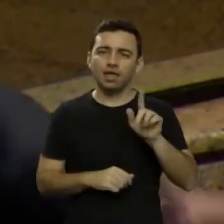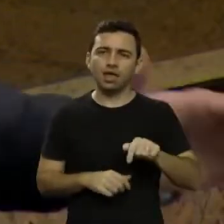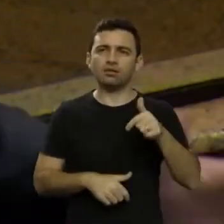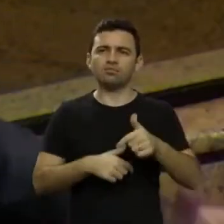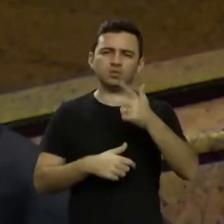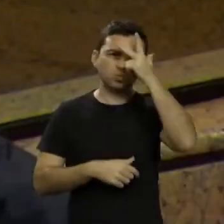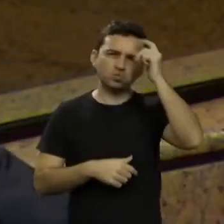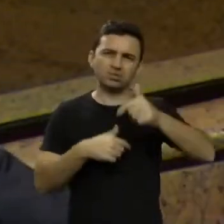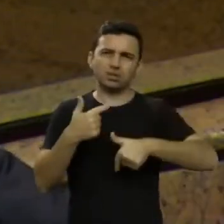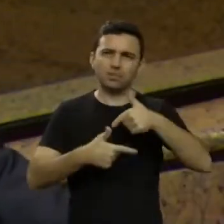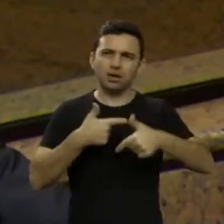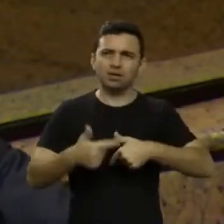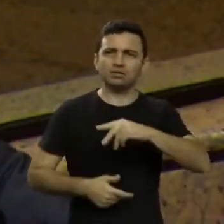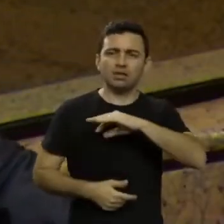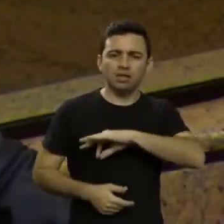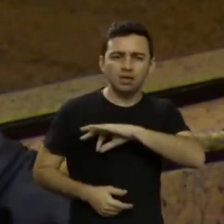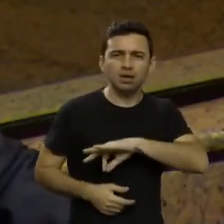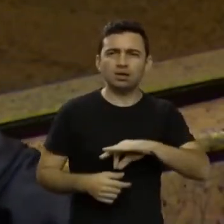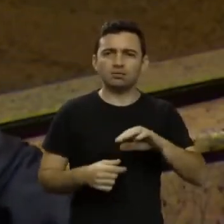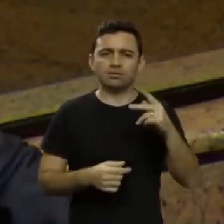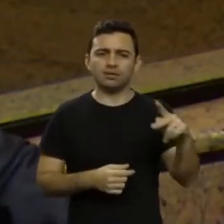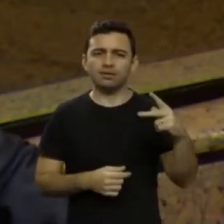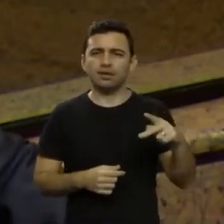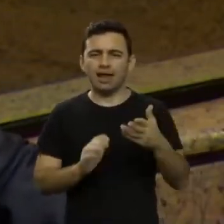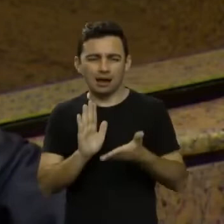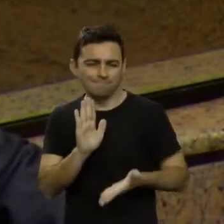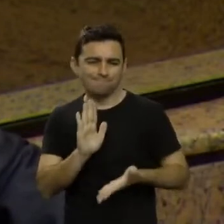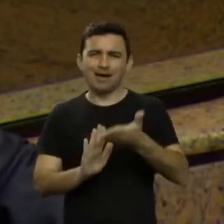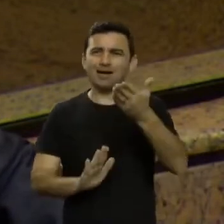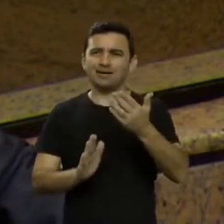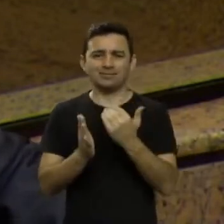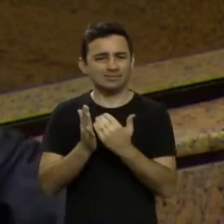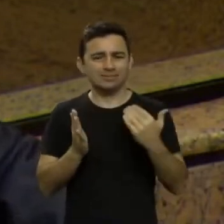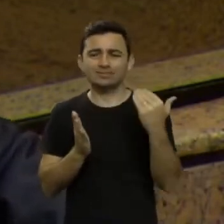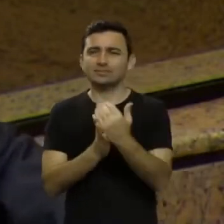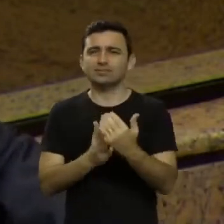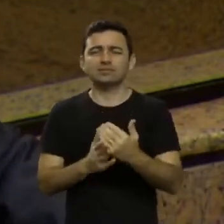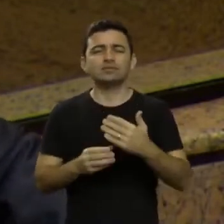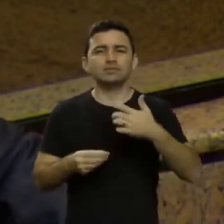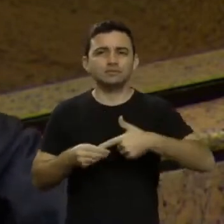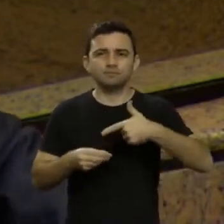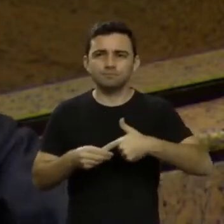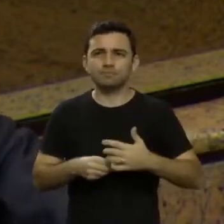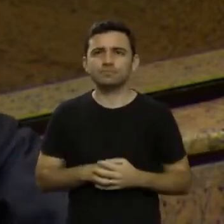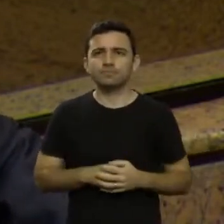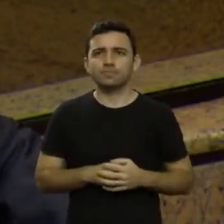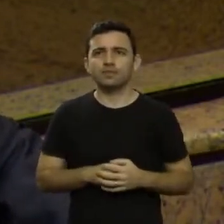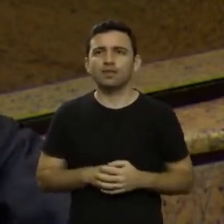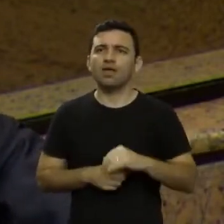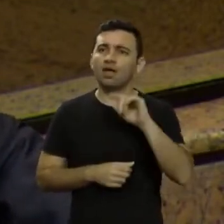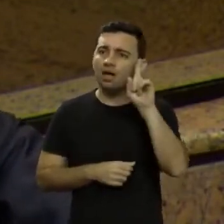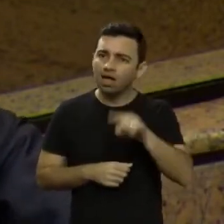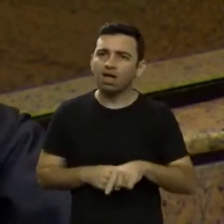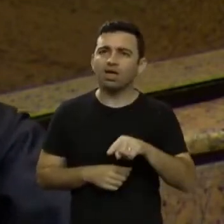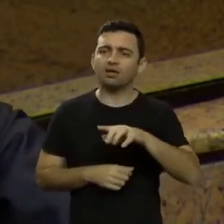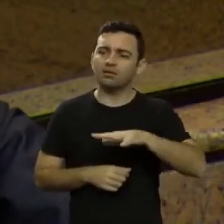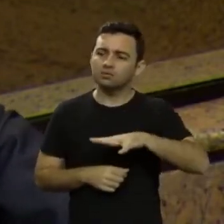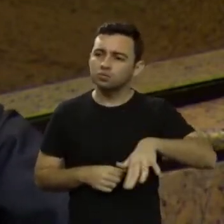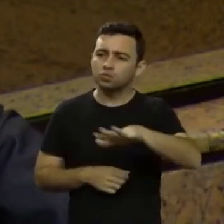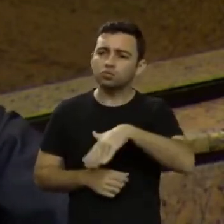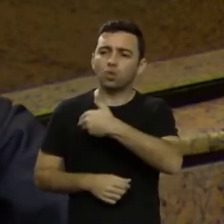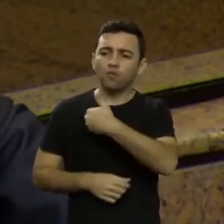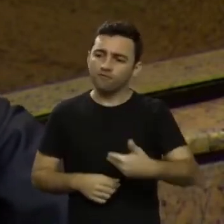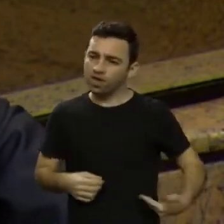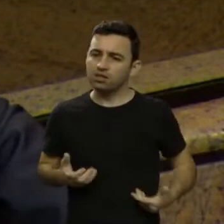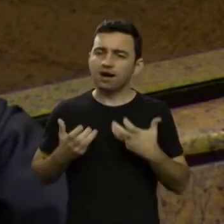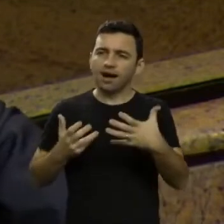catarinense, à renda do catarinense, aumentando ainda mais os combustíveis. É isso que o governo quer fazer. O